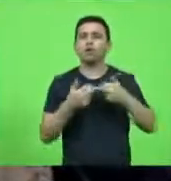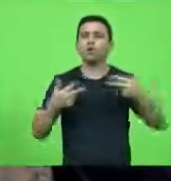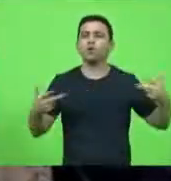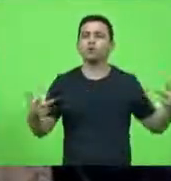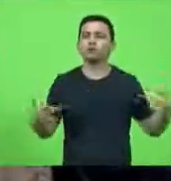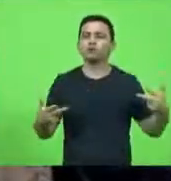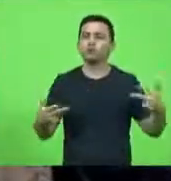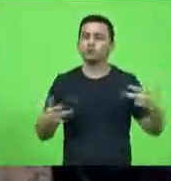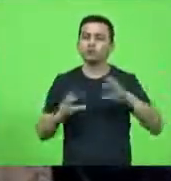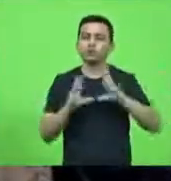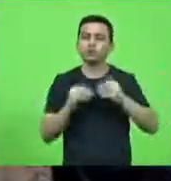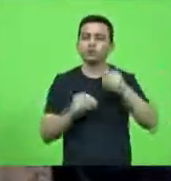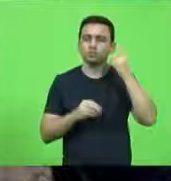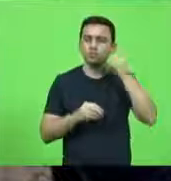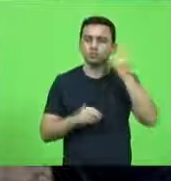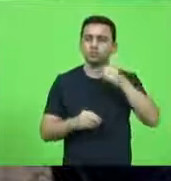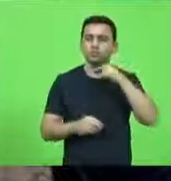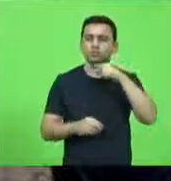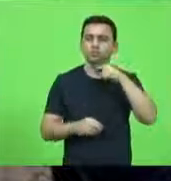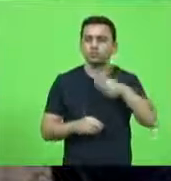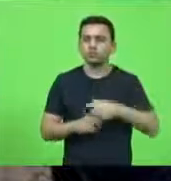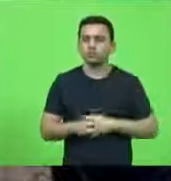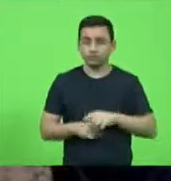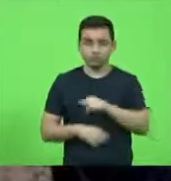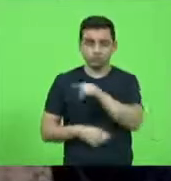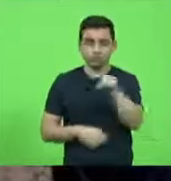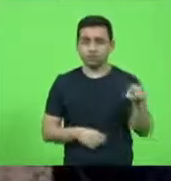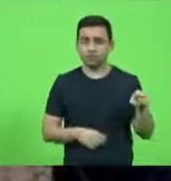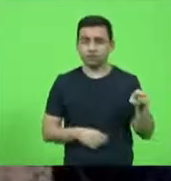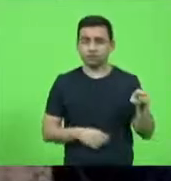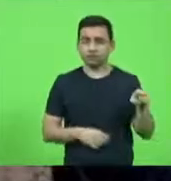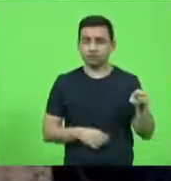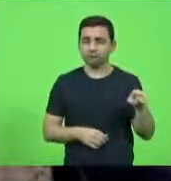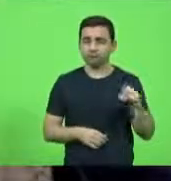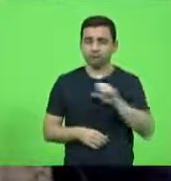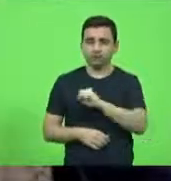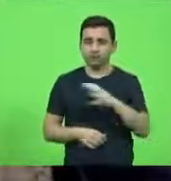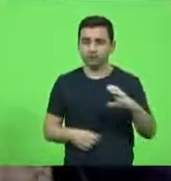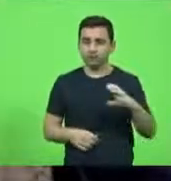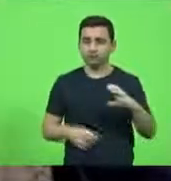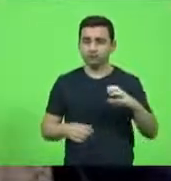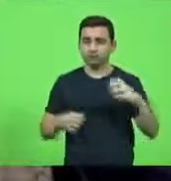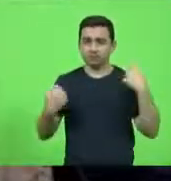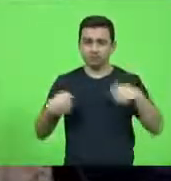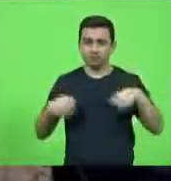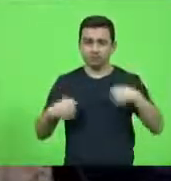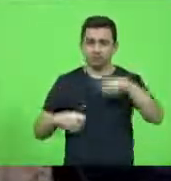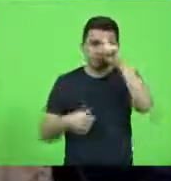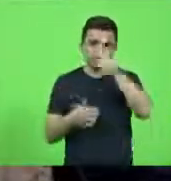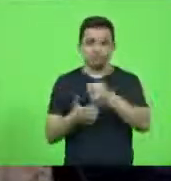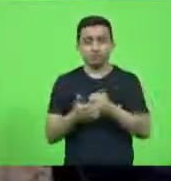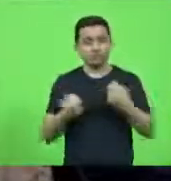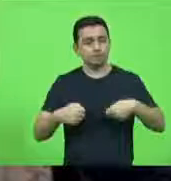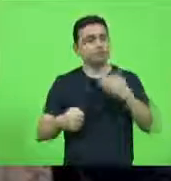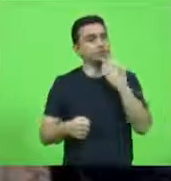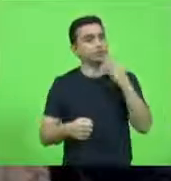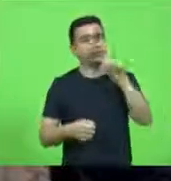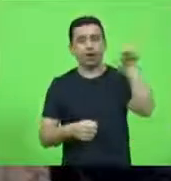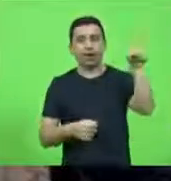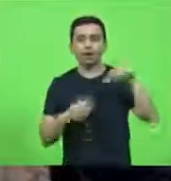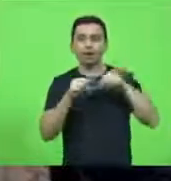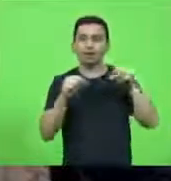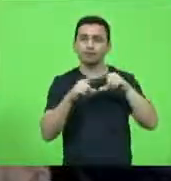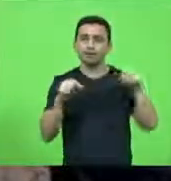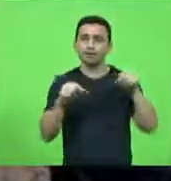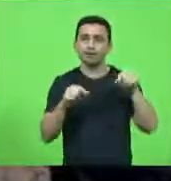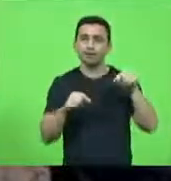que algo, uma atitude deve ser tomada, nós temos que ir para Brasília pedir para eles se eles deixam os catarinenses fazerem algo ou